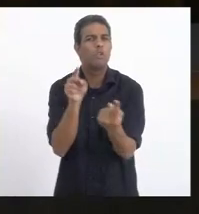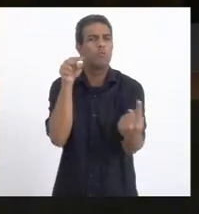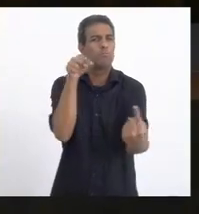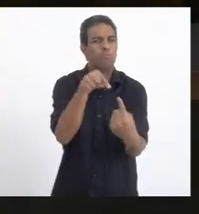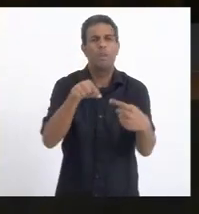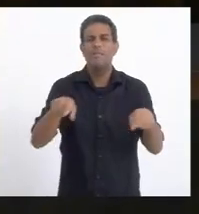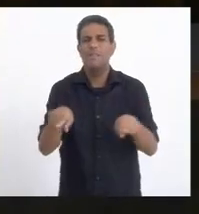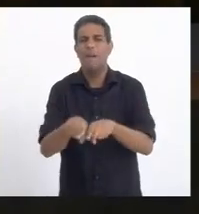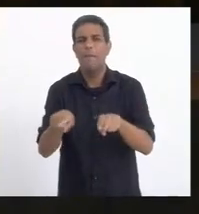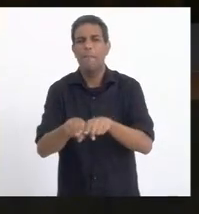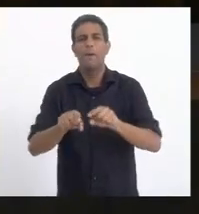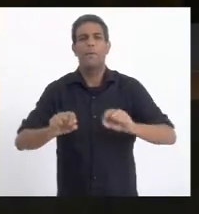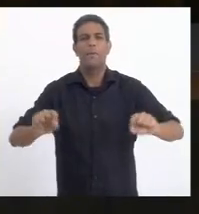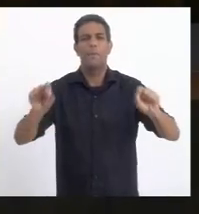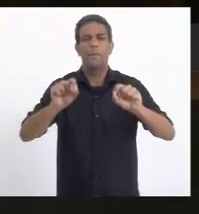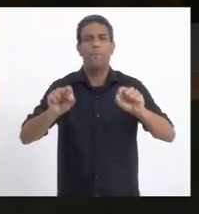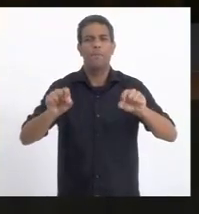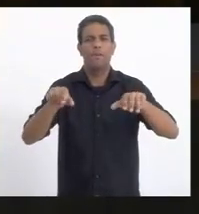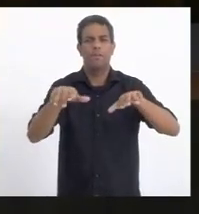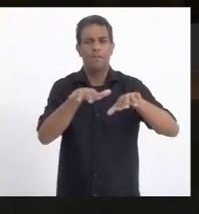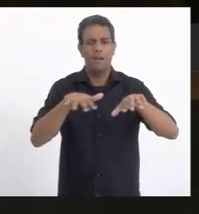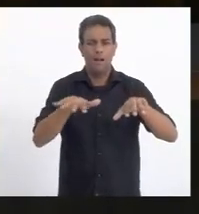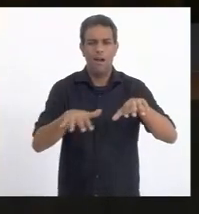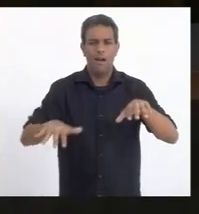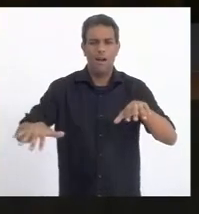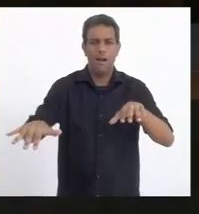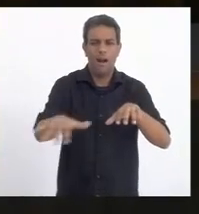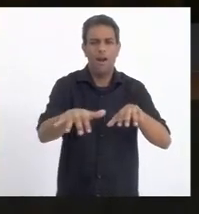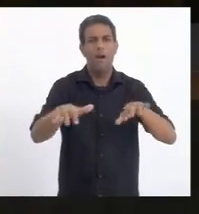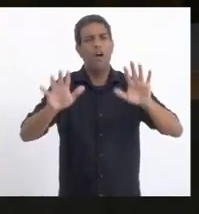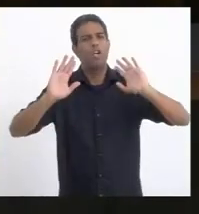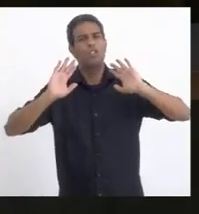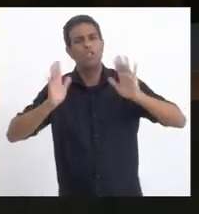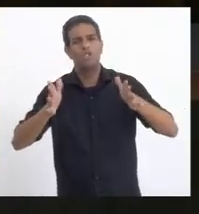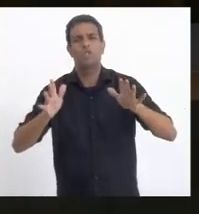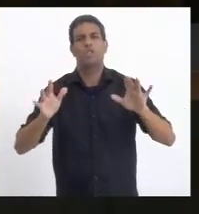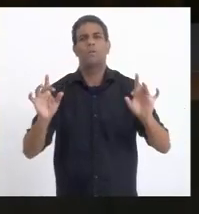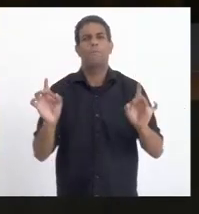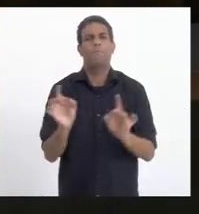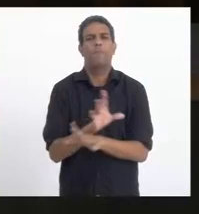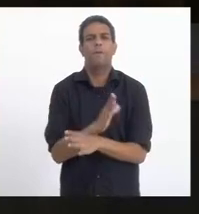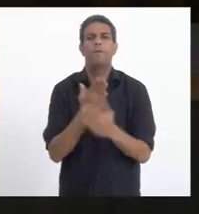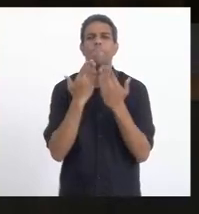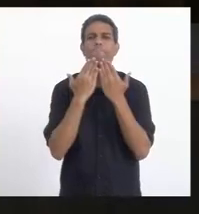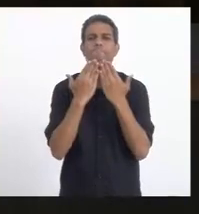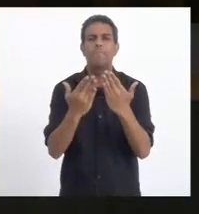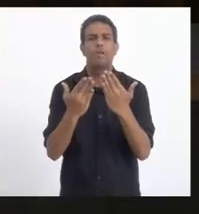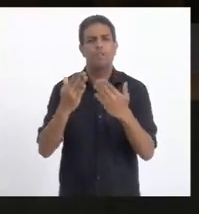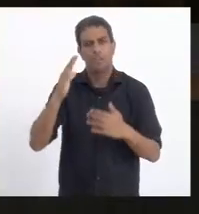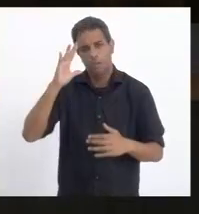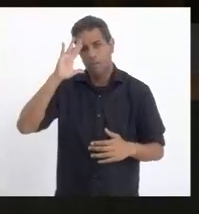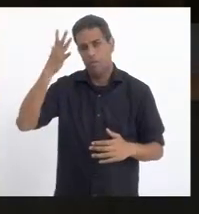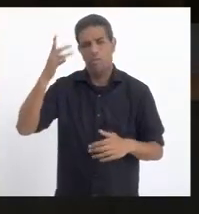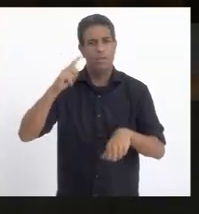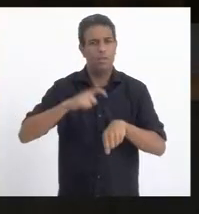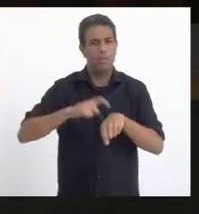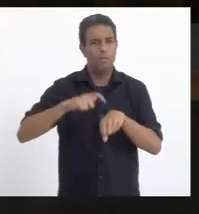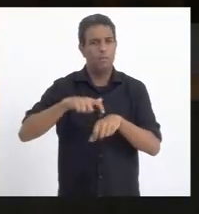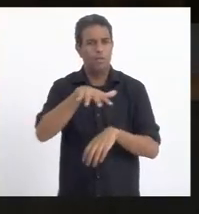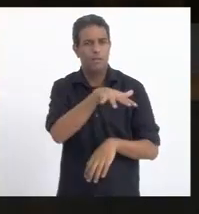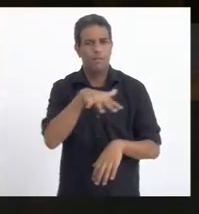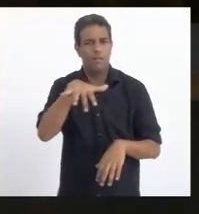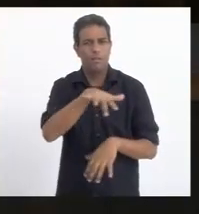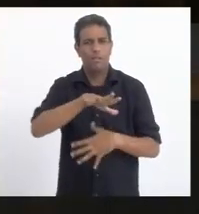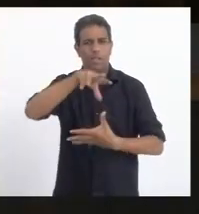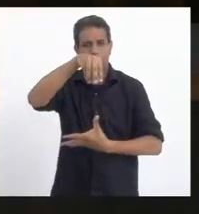permitir inclusive que algumas arestas já pudessem ser solucionados no âmbito interno